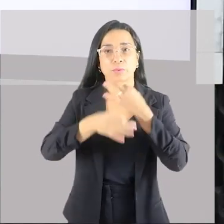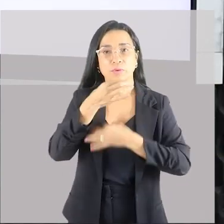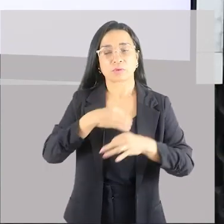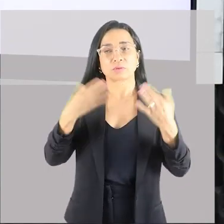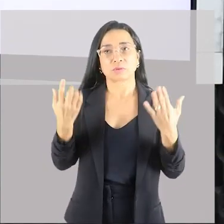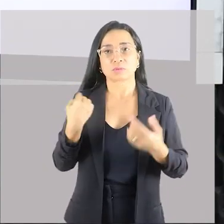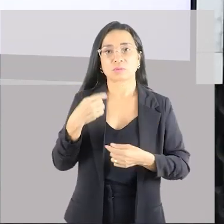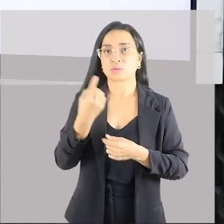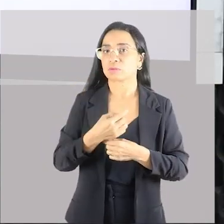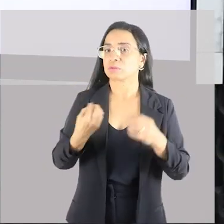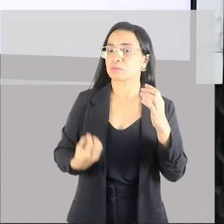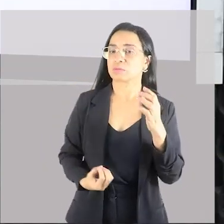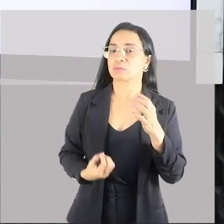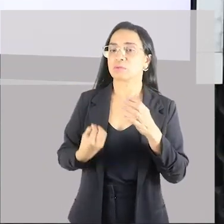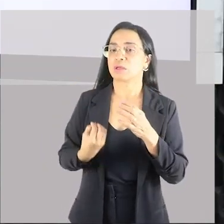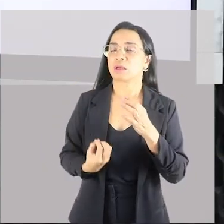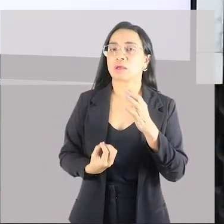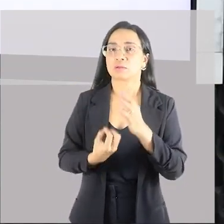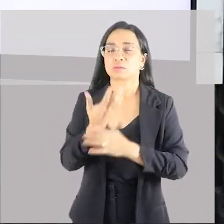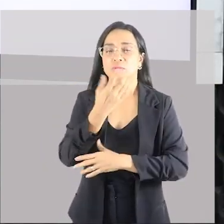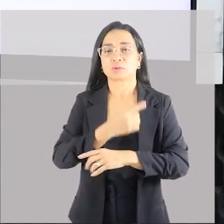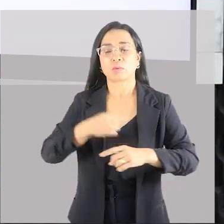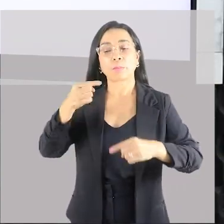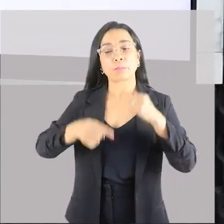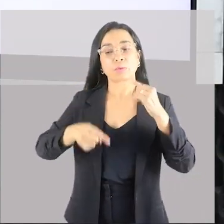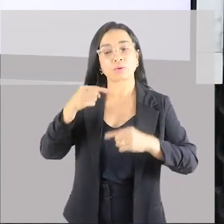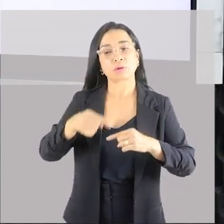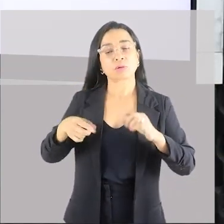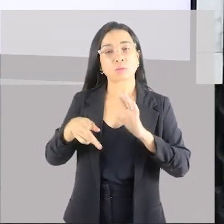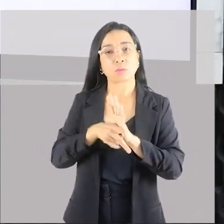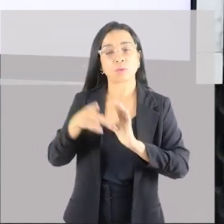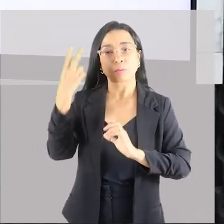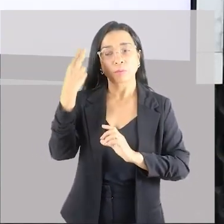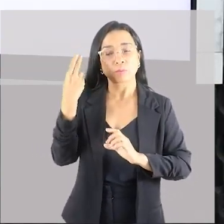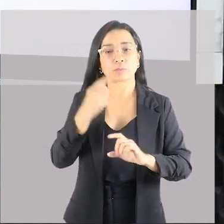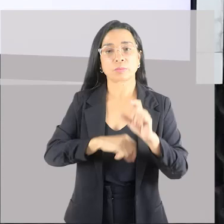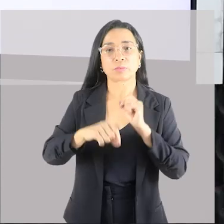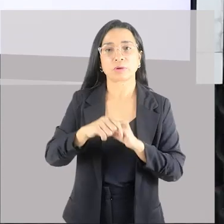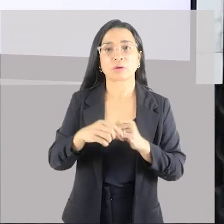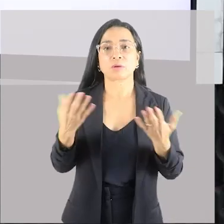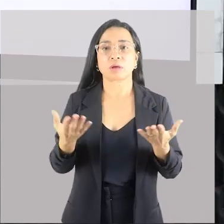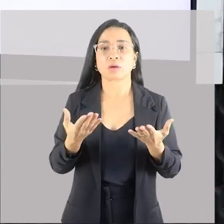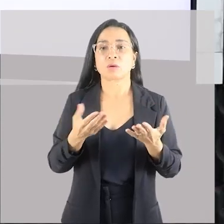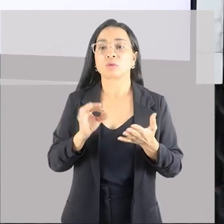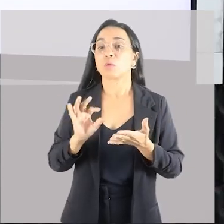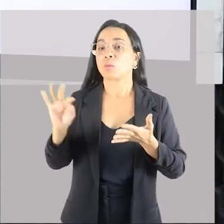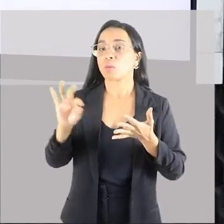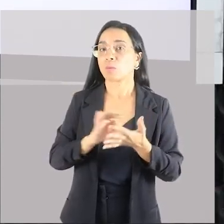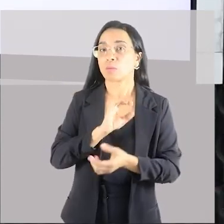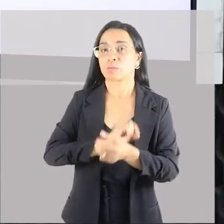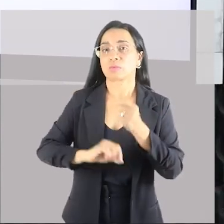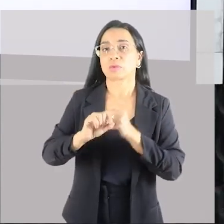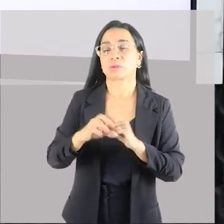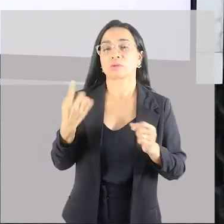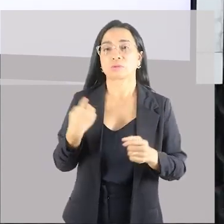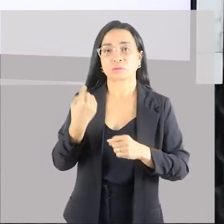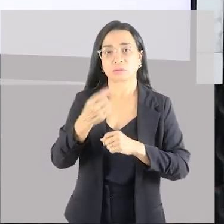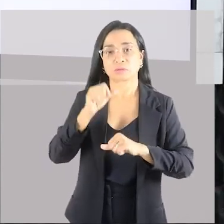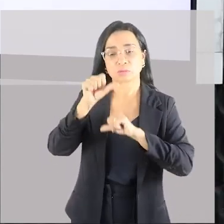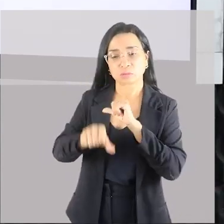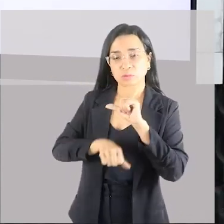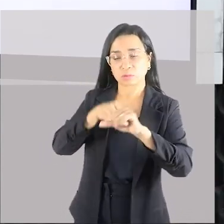por natureza. É através de um contrato, de uma segunda instância, que nós nos tornamos políticos,